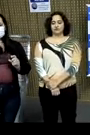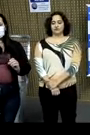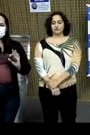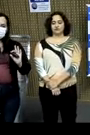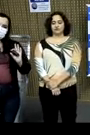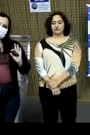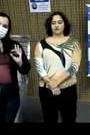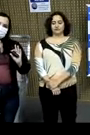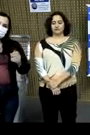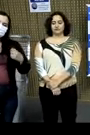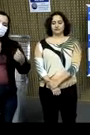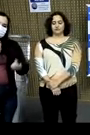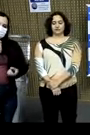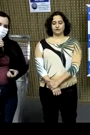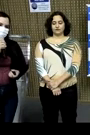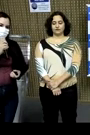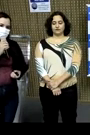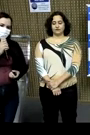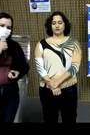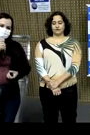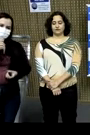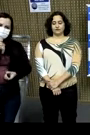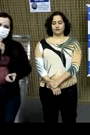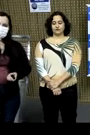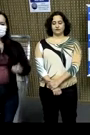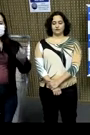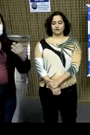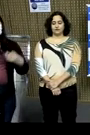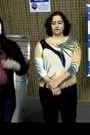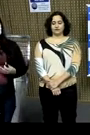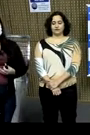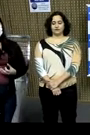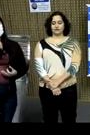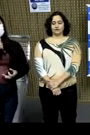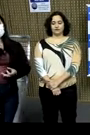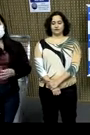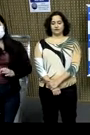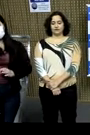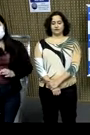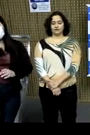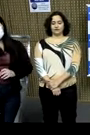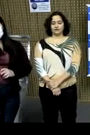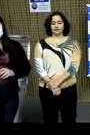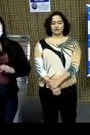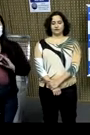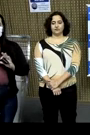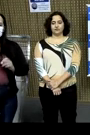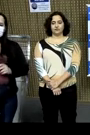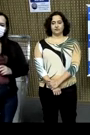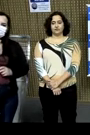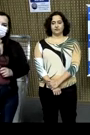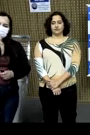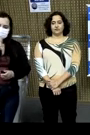Não tivemos consulta do pré-natal do parceiro em 2020, mas estamos resgatando, e no primeiro semestre de 2021